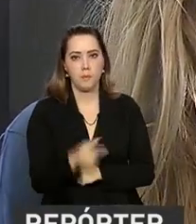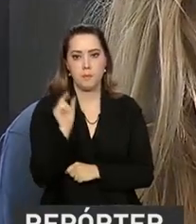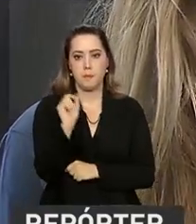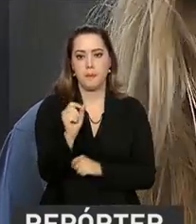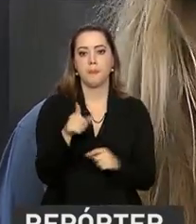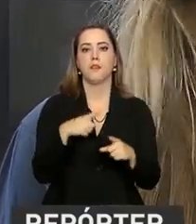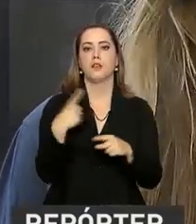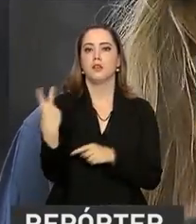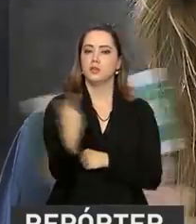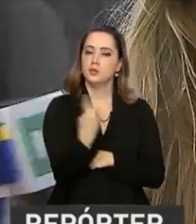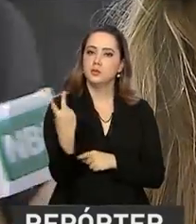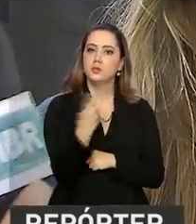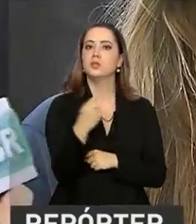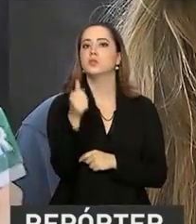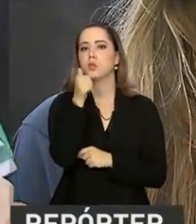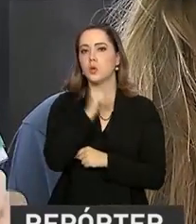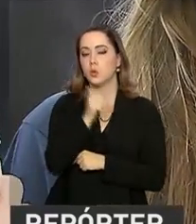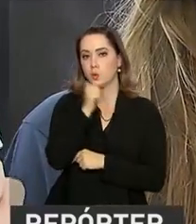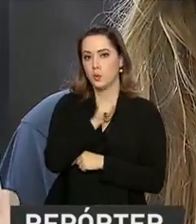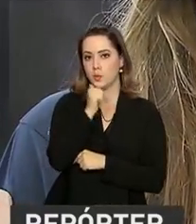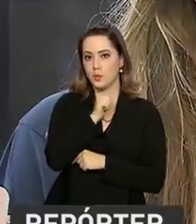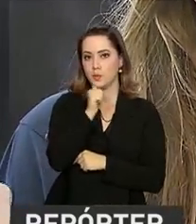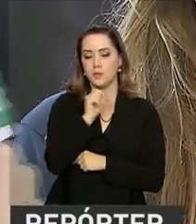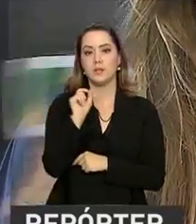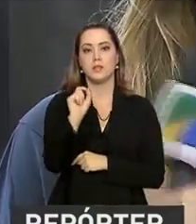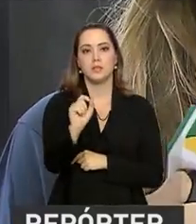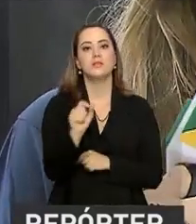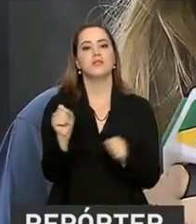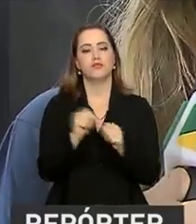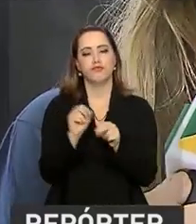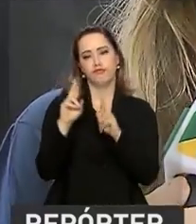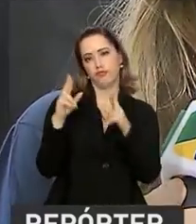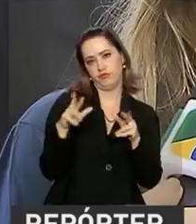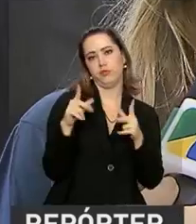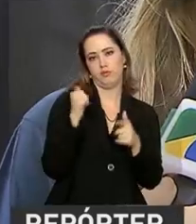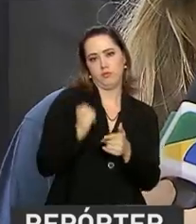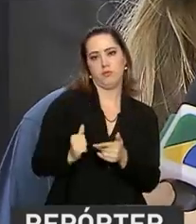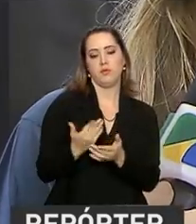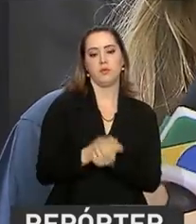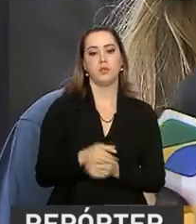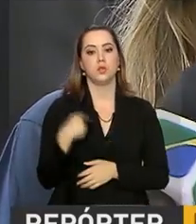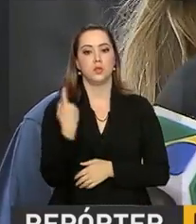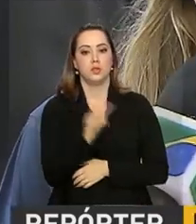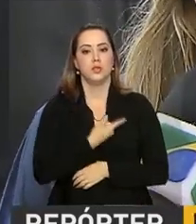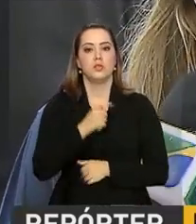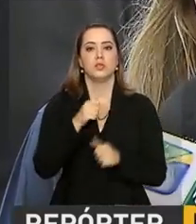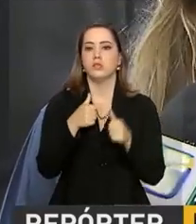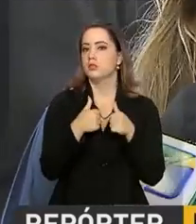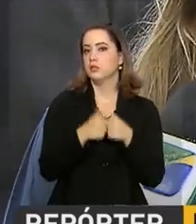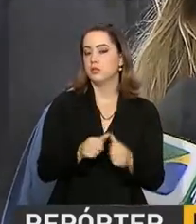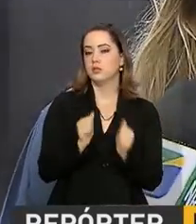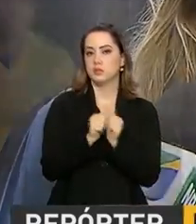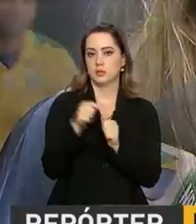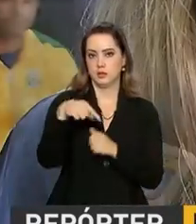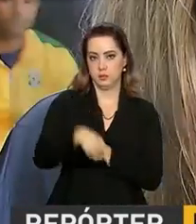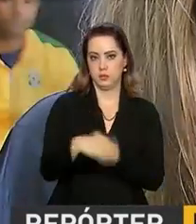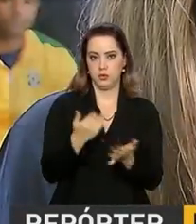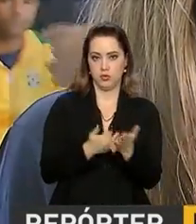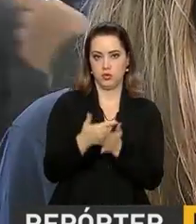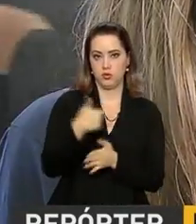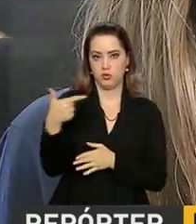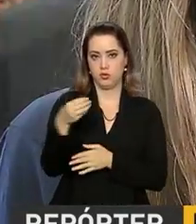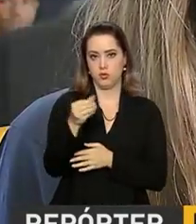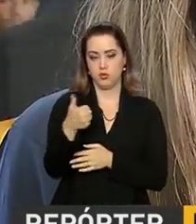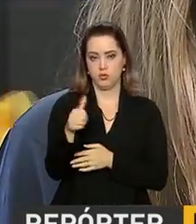as gêmeas do nado sincronizado, Bia e Branca, fez a diferença. A gente está no programa desde 2011. E o